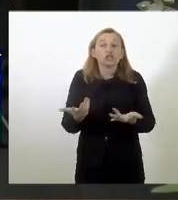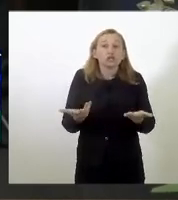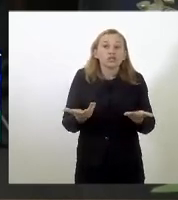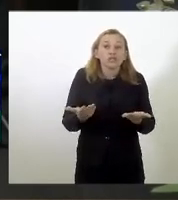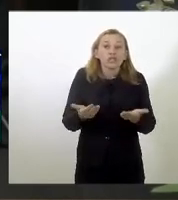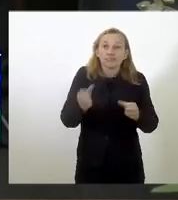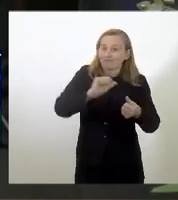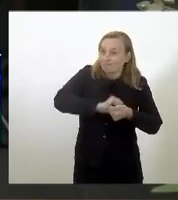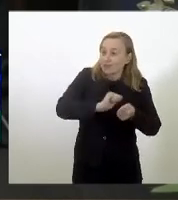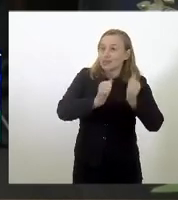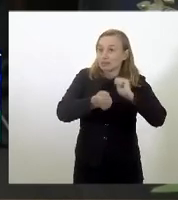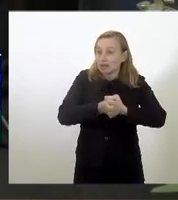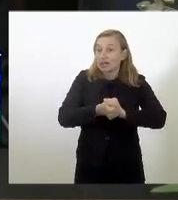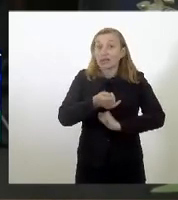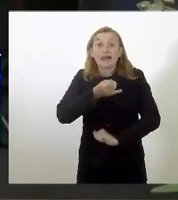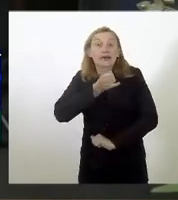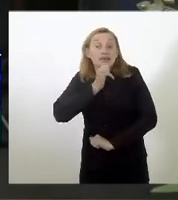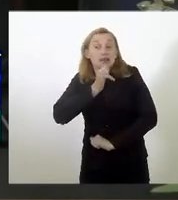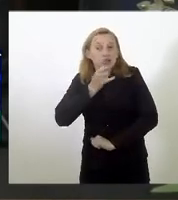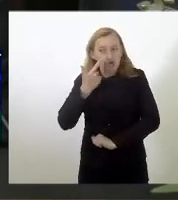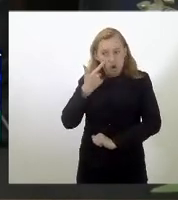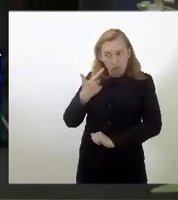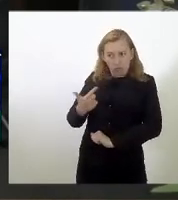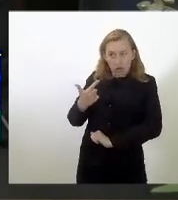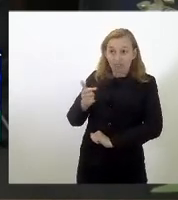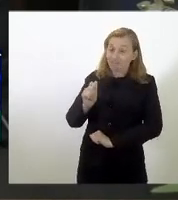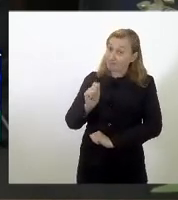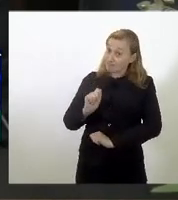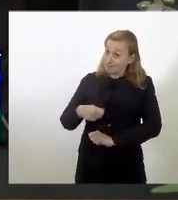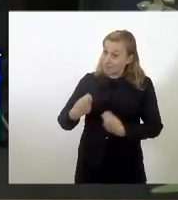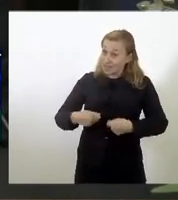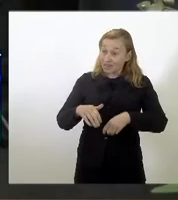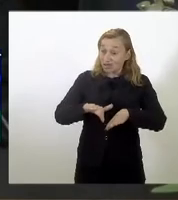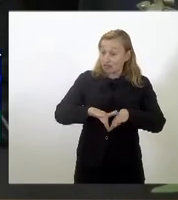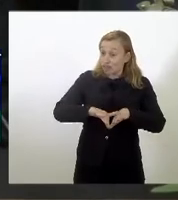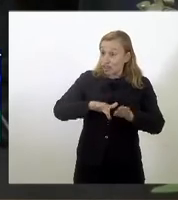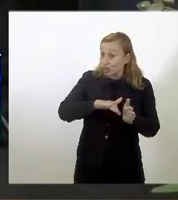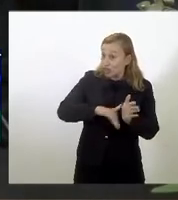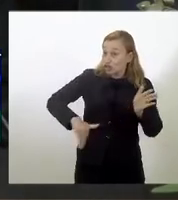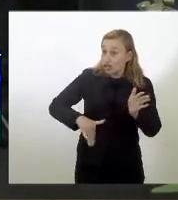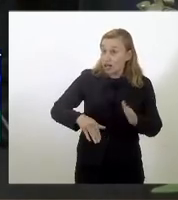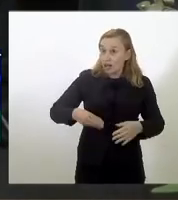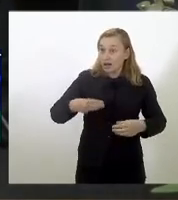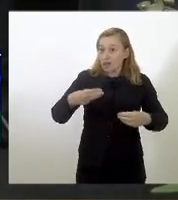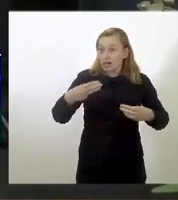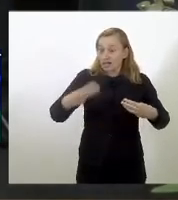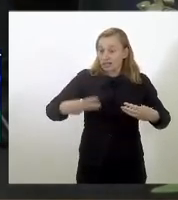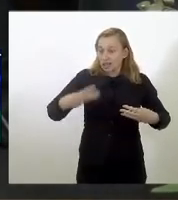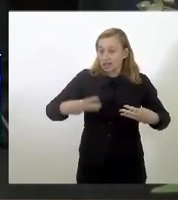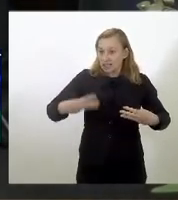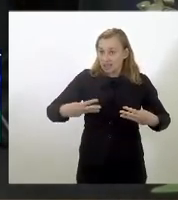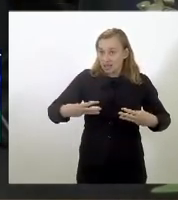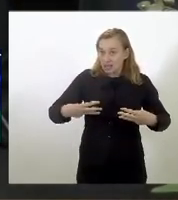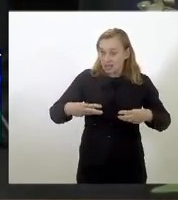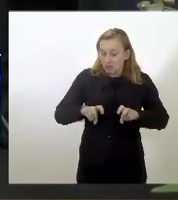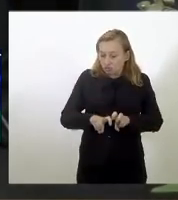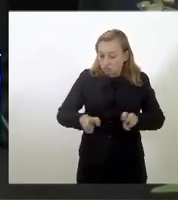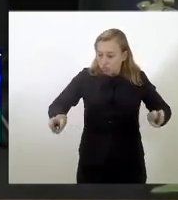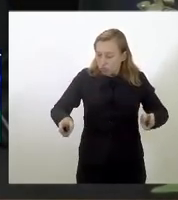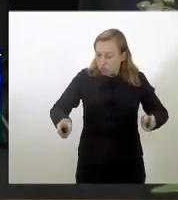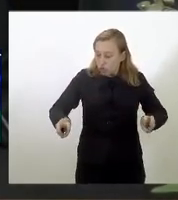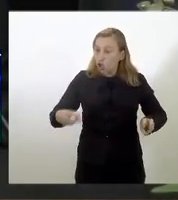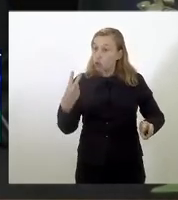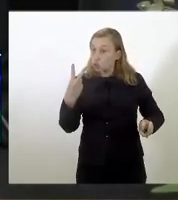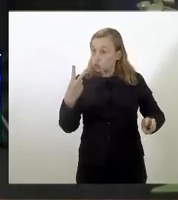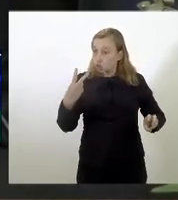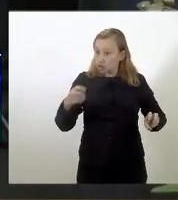se adaptando. Por exemplo, eu já vi que a gente precisa retirar a terceira fileira, as duas cadeiras.